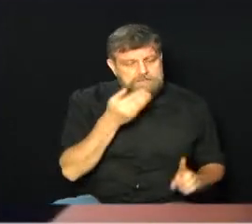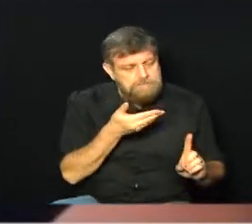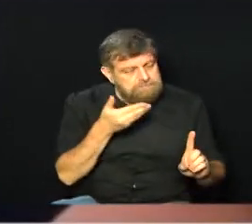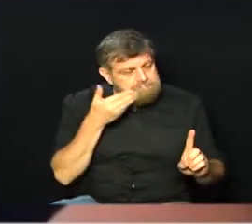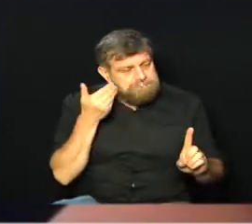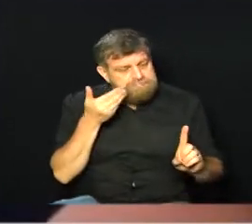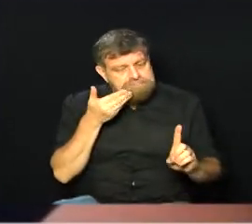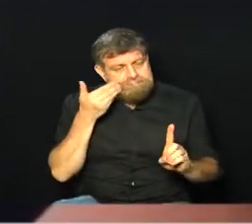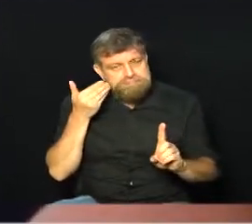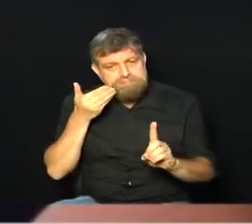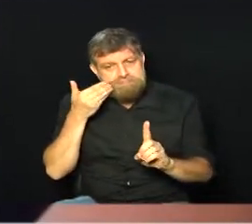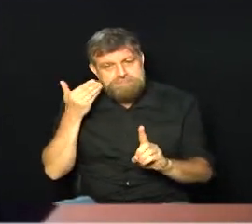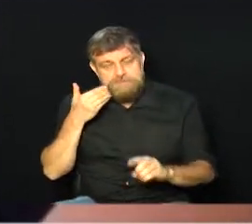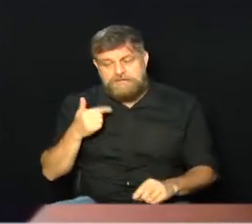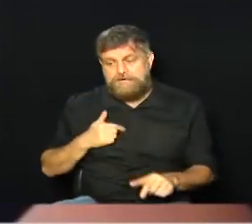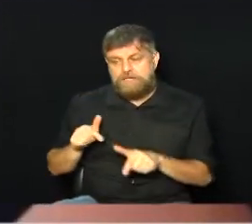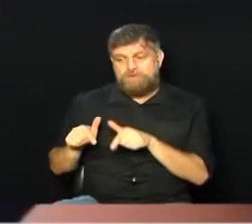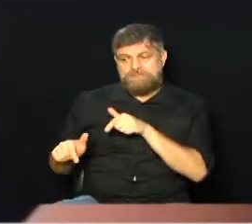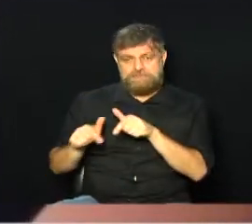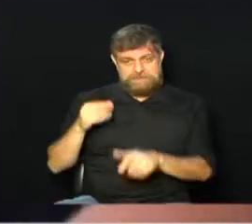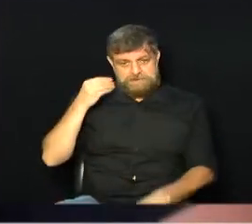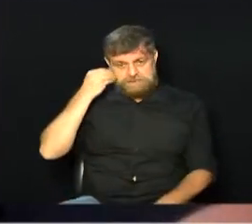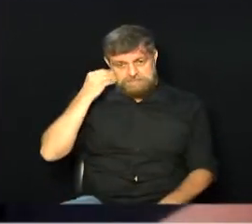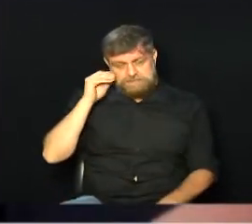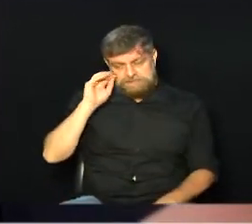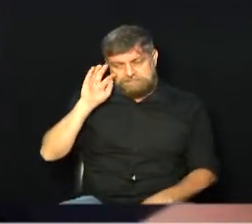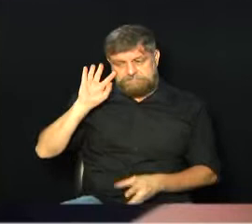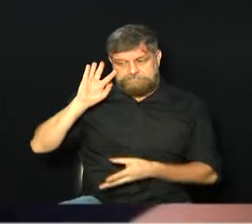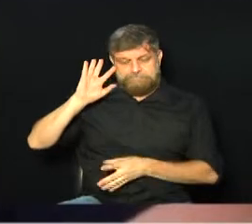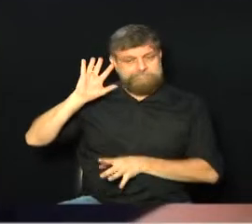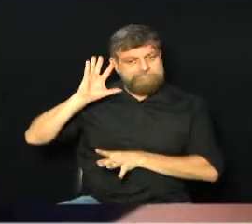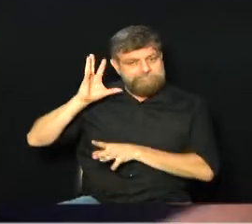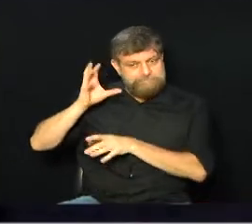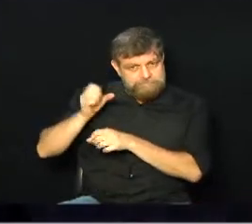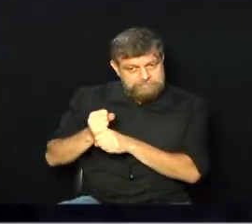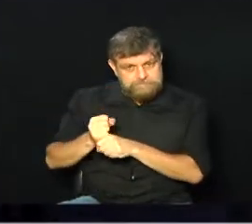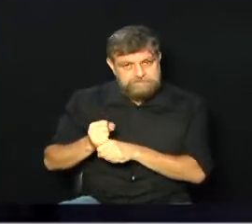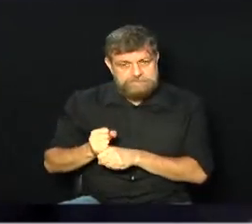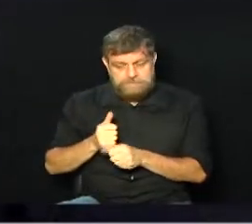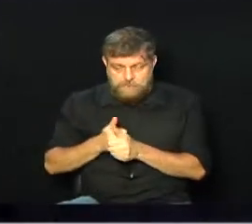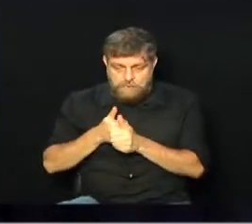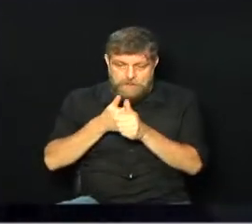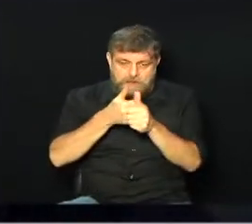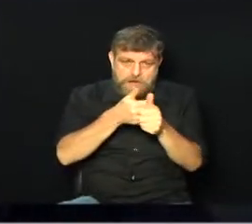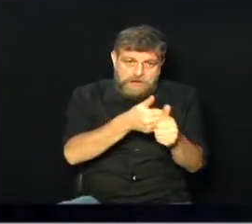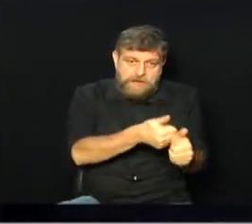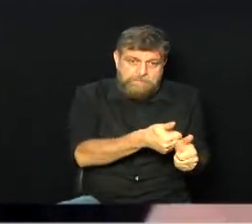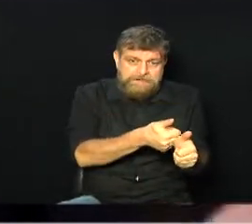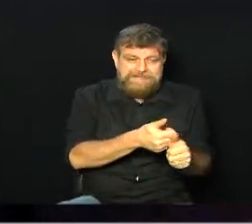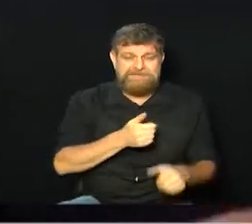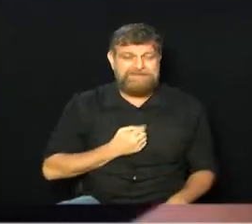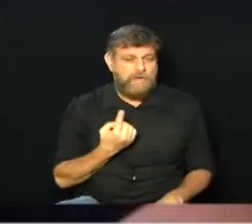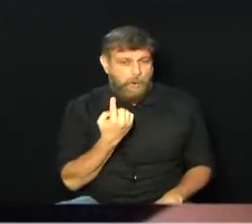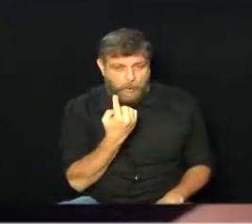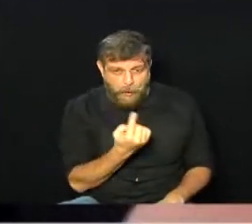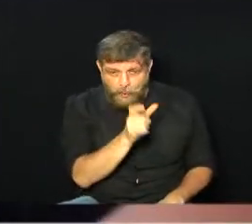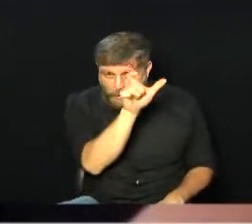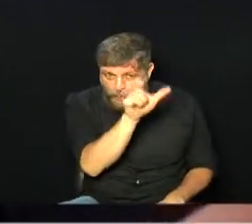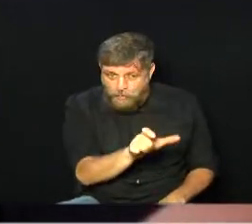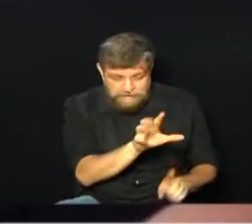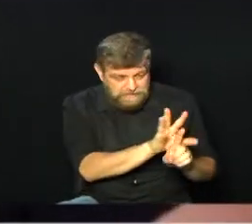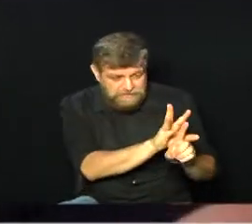cada treinador com que eu trabalhei, um pouco de cada treinador que eu tento acompanhar, mas não tem aquele que eu falo assim, ah, eu